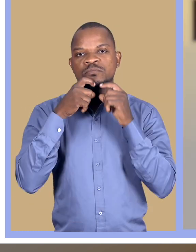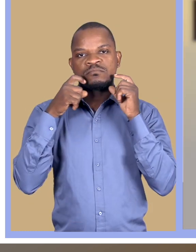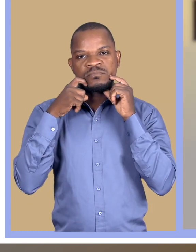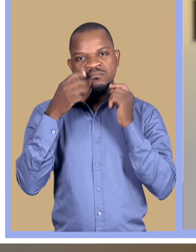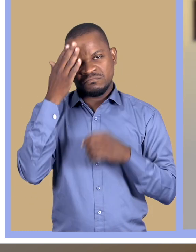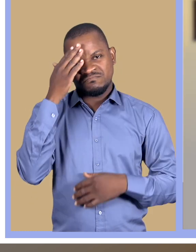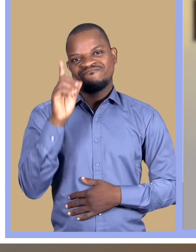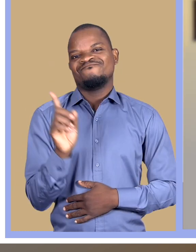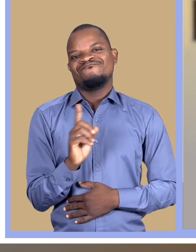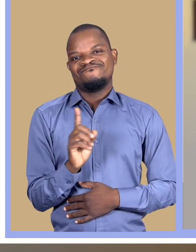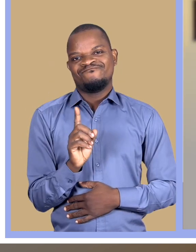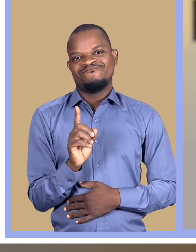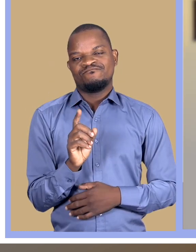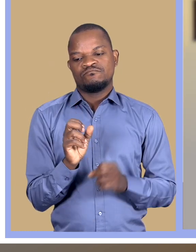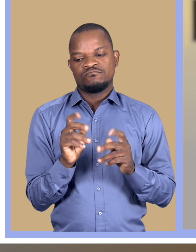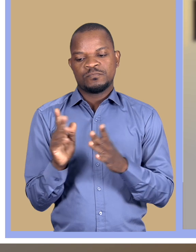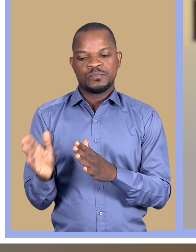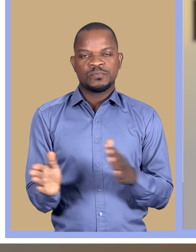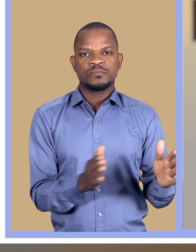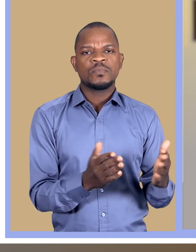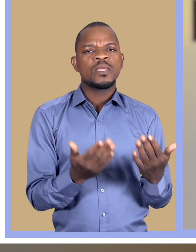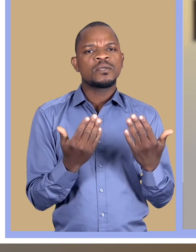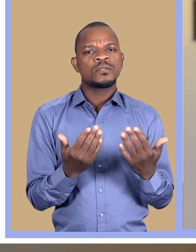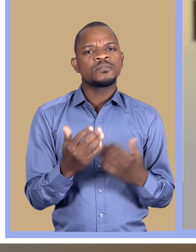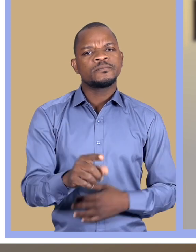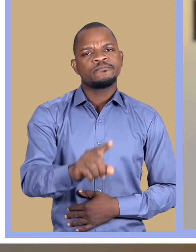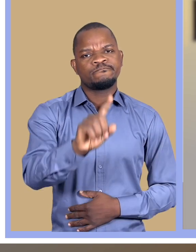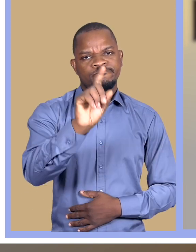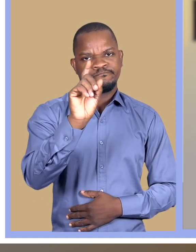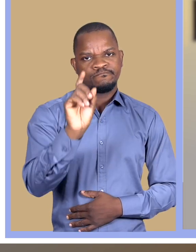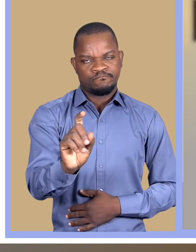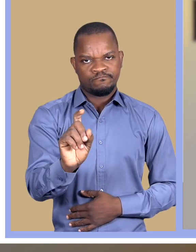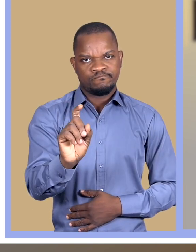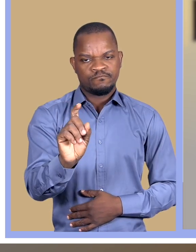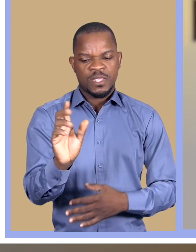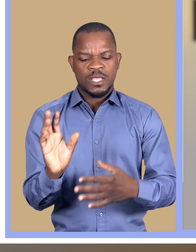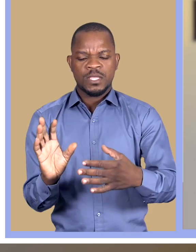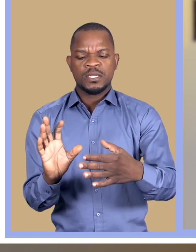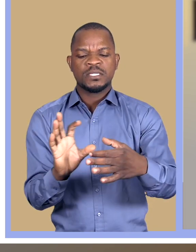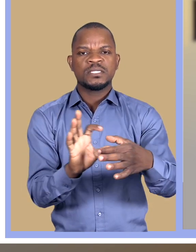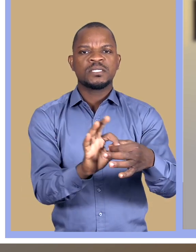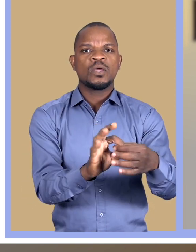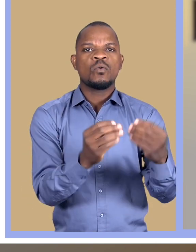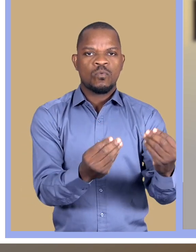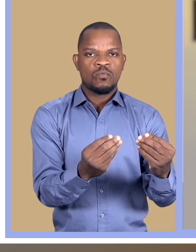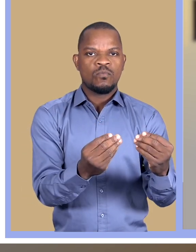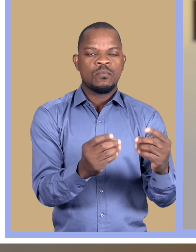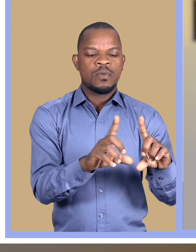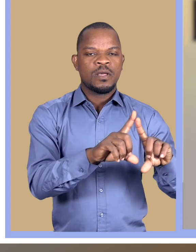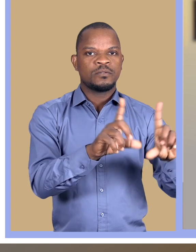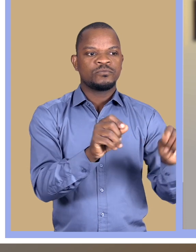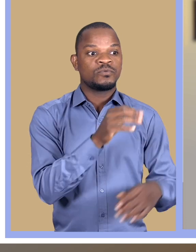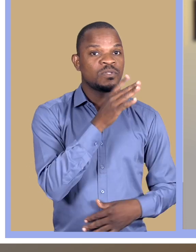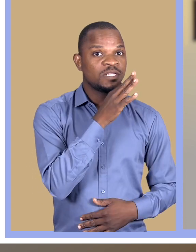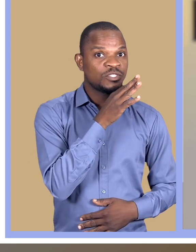sociedade. Exato. Regina, como é que podemos conciliar, por exemplo, a situação do lixo, neste